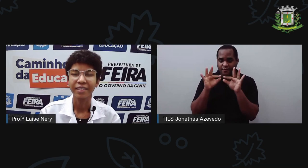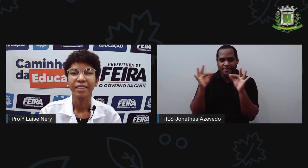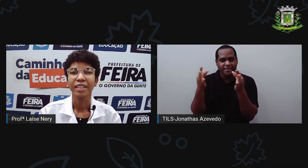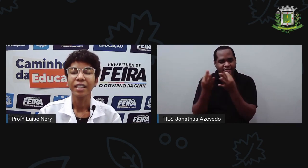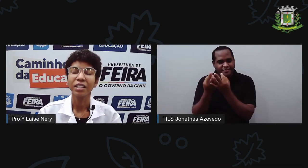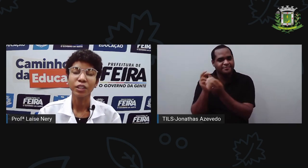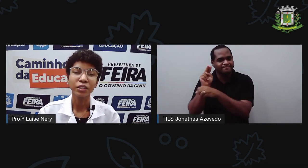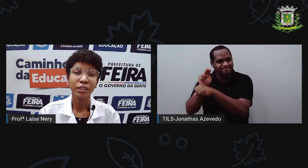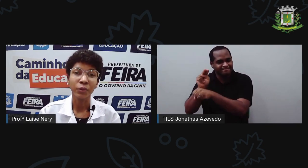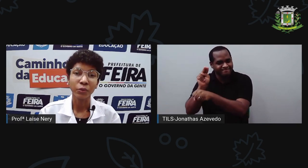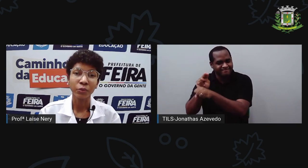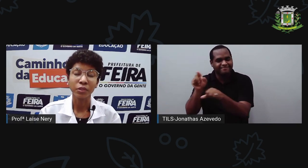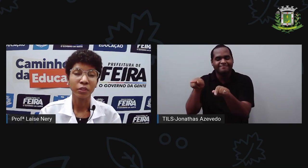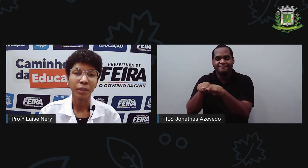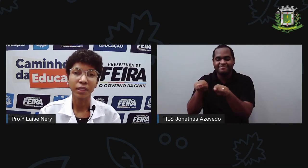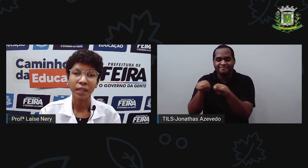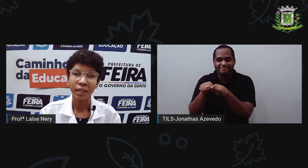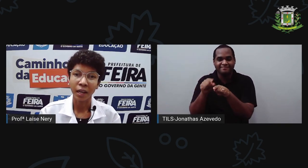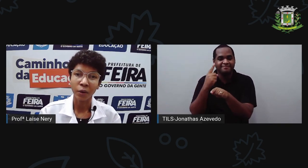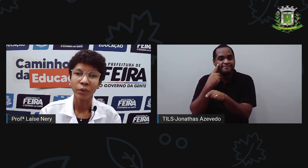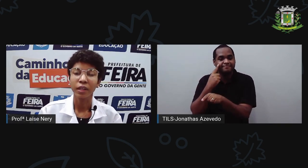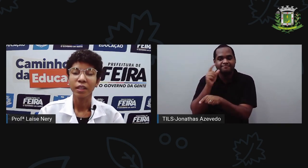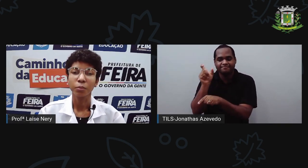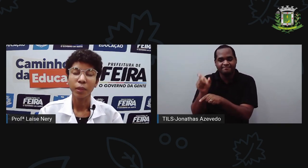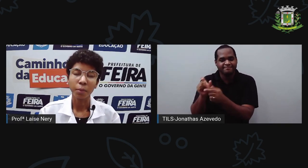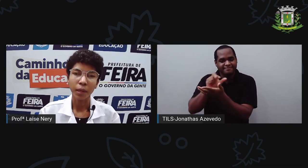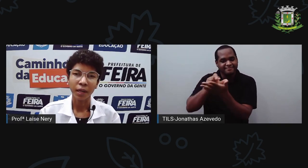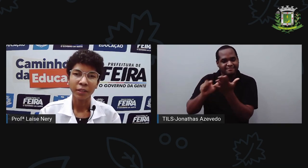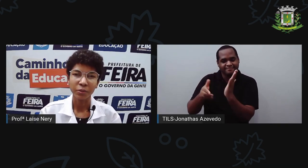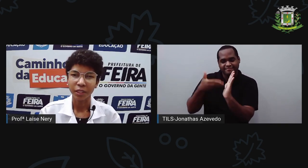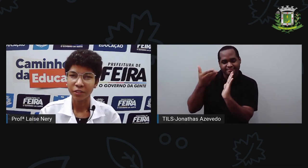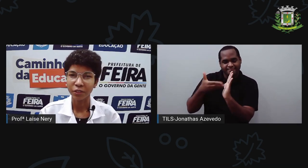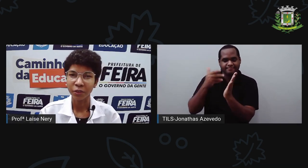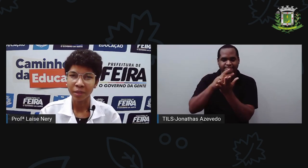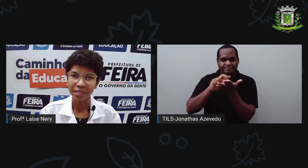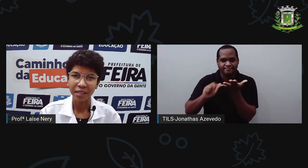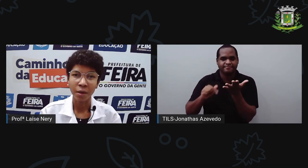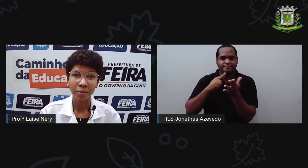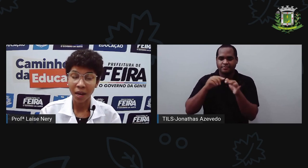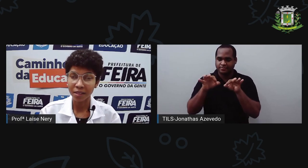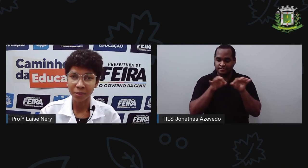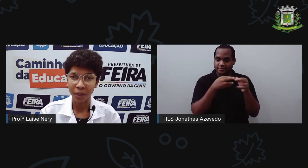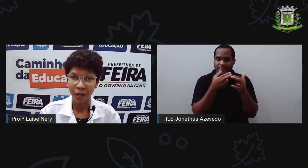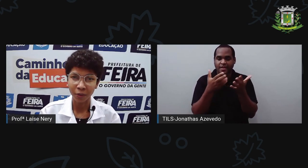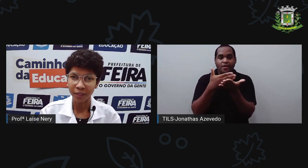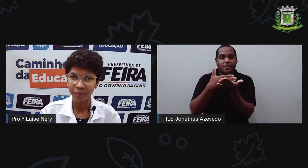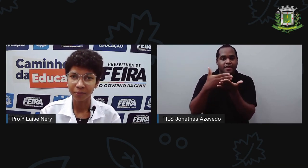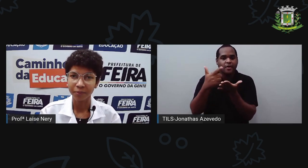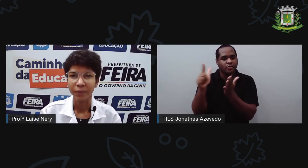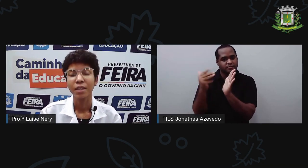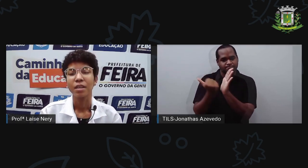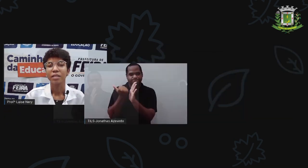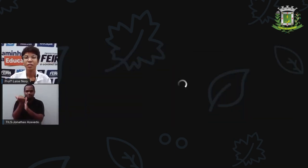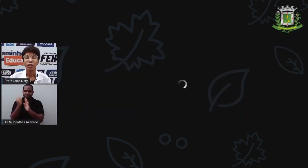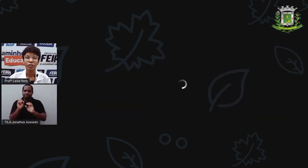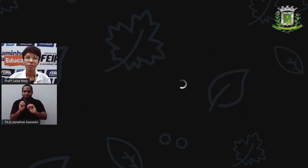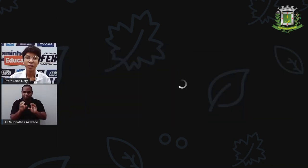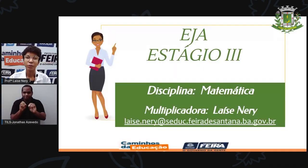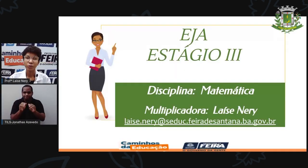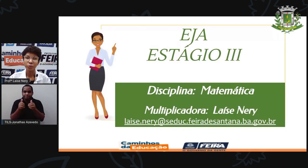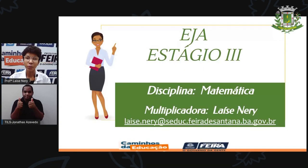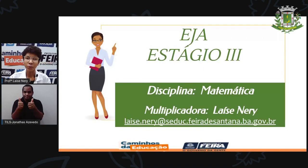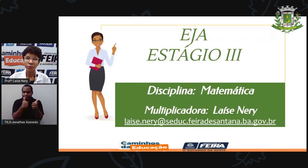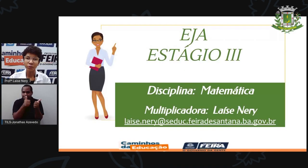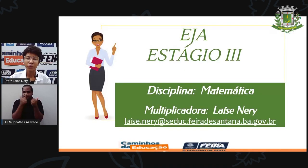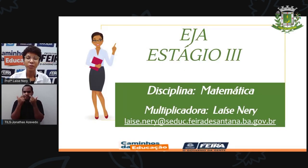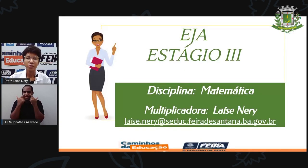e já estão com o seu material e preparados para a gente começar mais uma aula, se já estiver